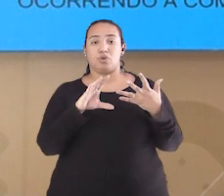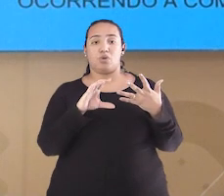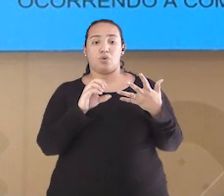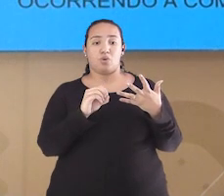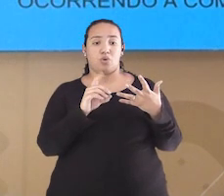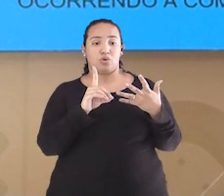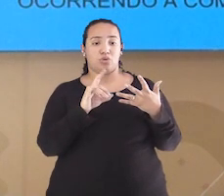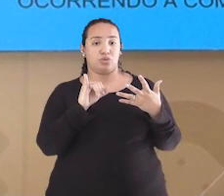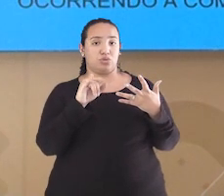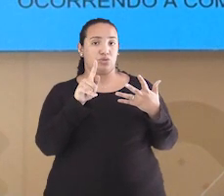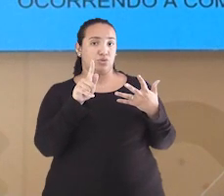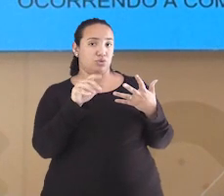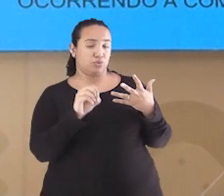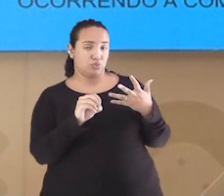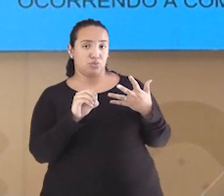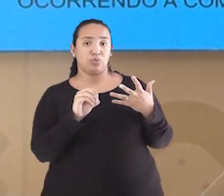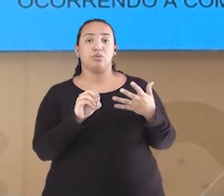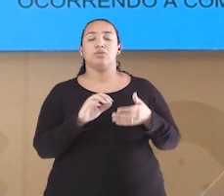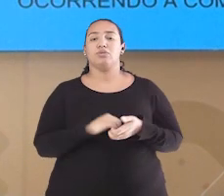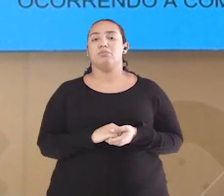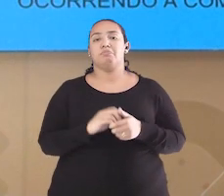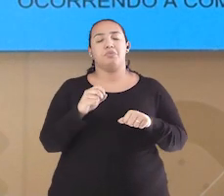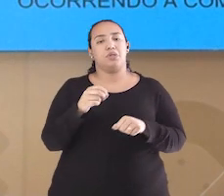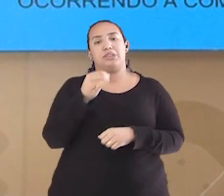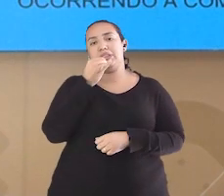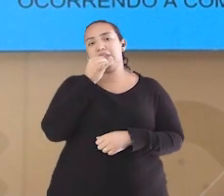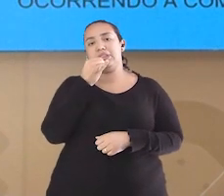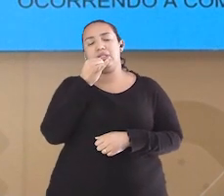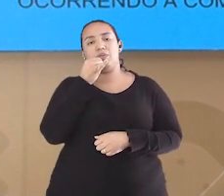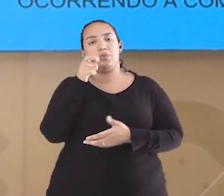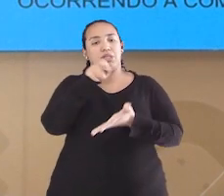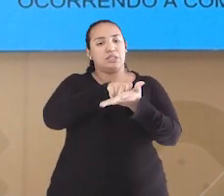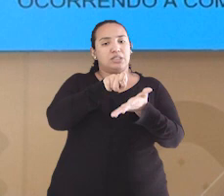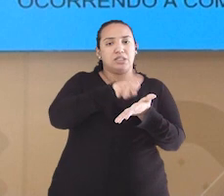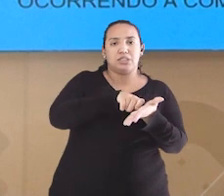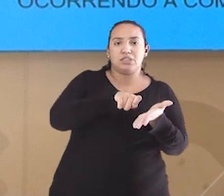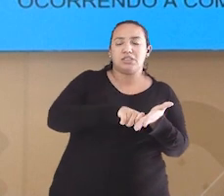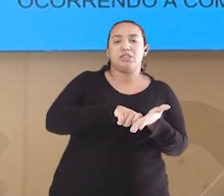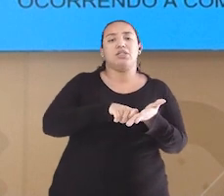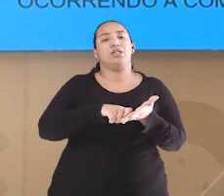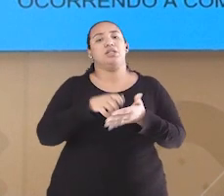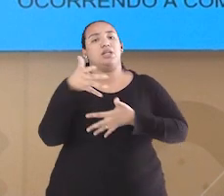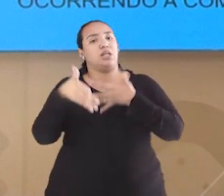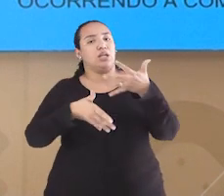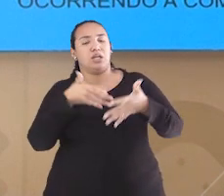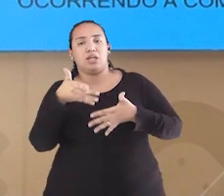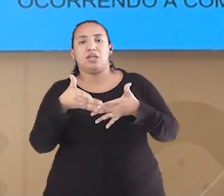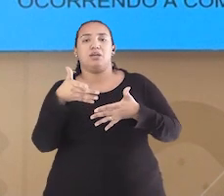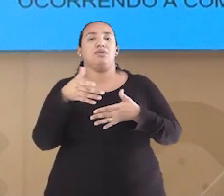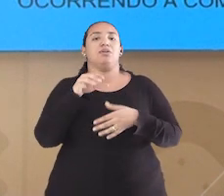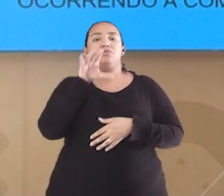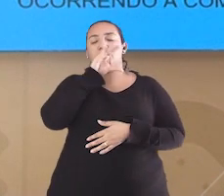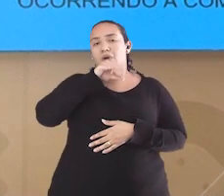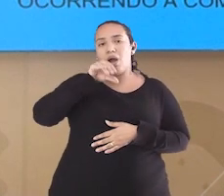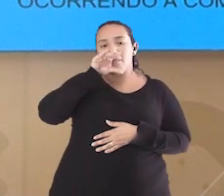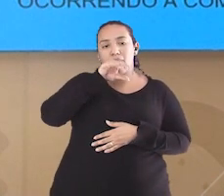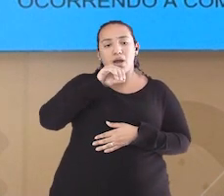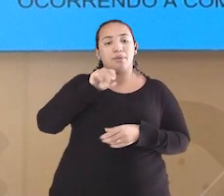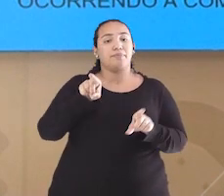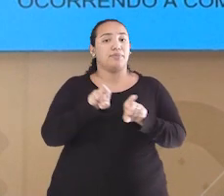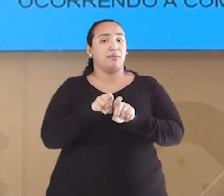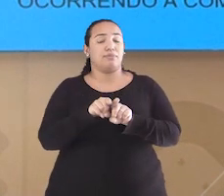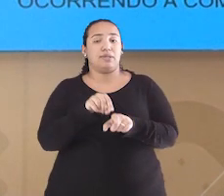forma como a mensagem é repassada, seja pela fala, pela escrita, por gestos, etc. E